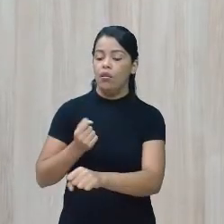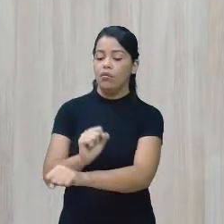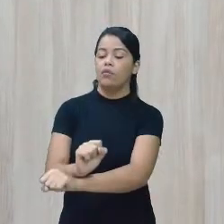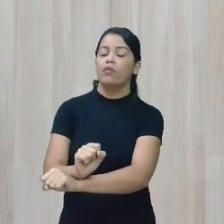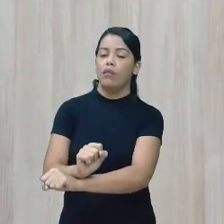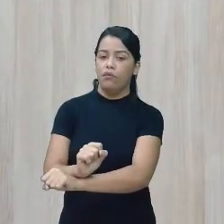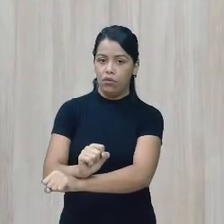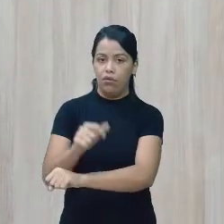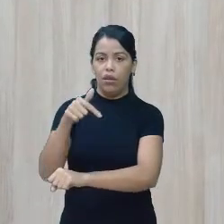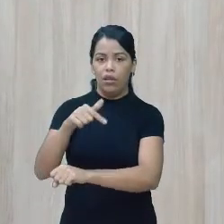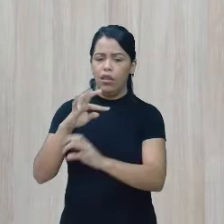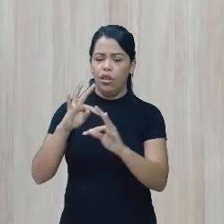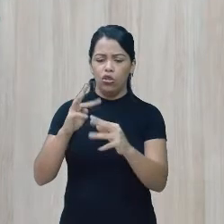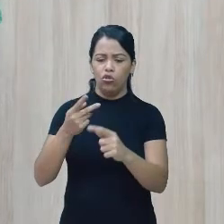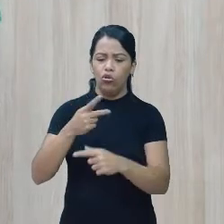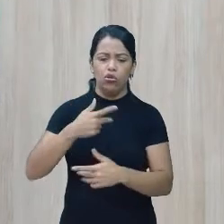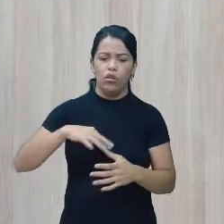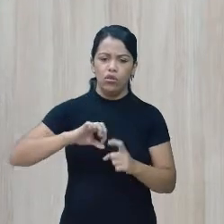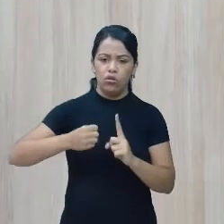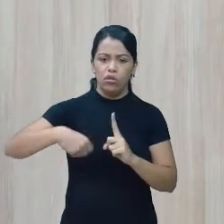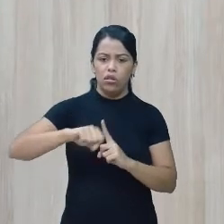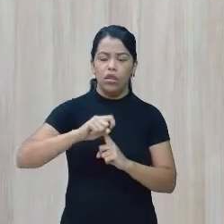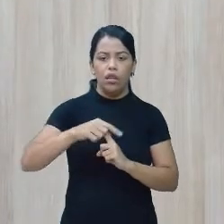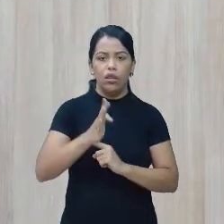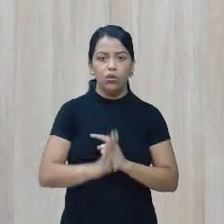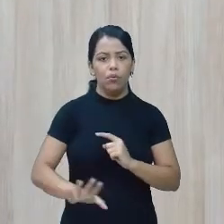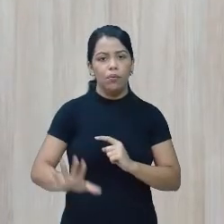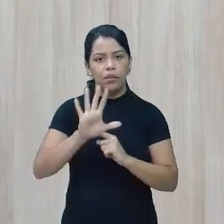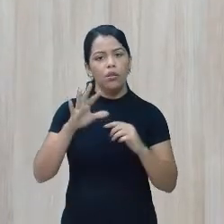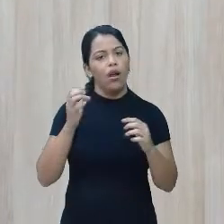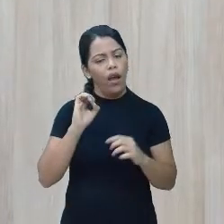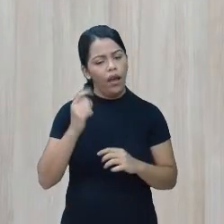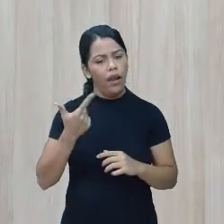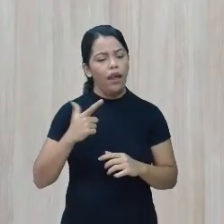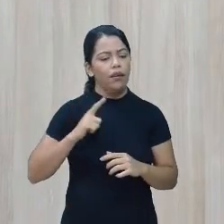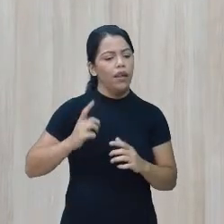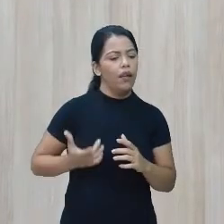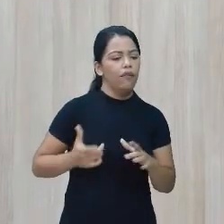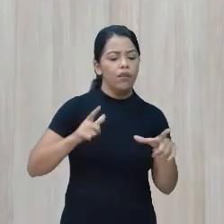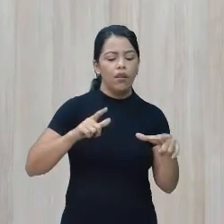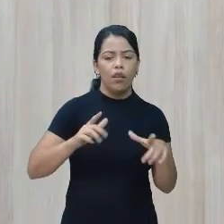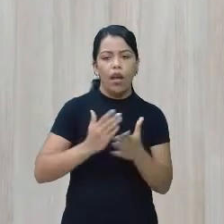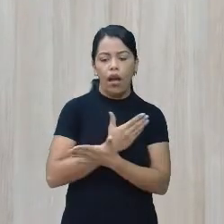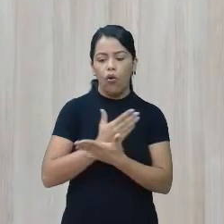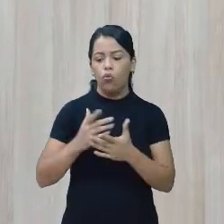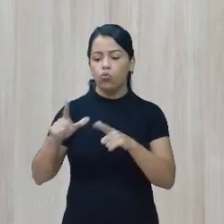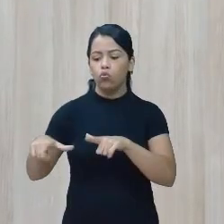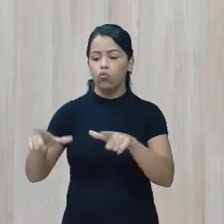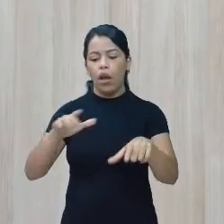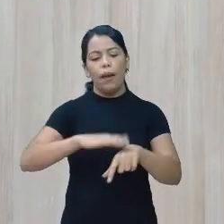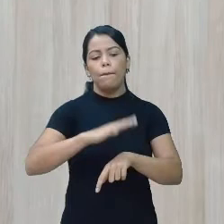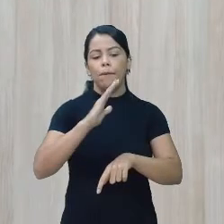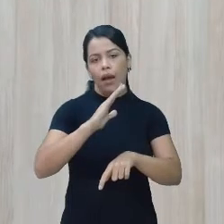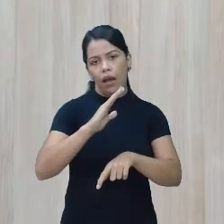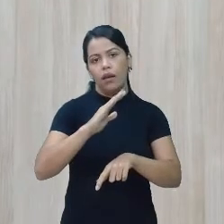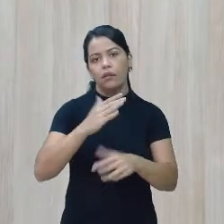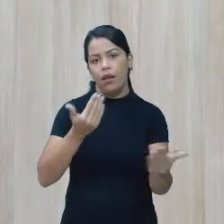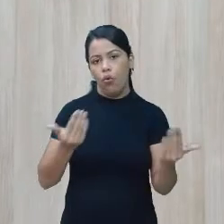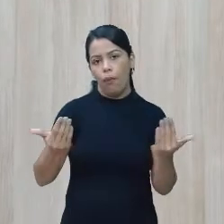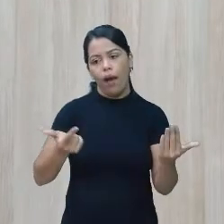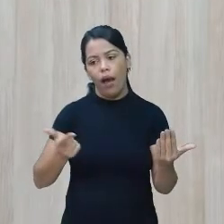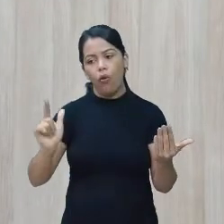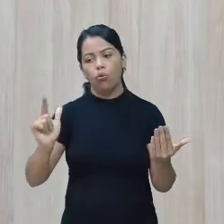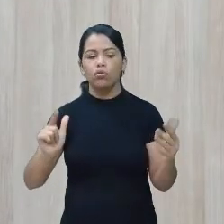toda a sociedade brasileira. Agora, claro, alguns lugares mais do que outros, né? A capitania de Pernambuco, uma das mais antigas,